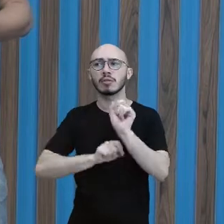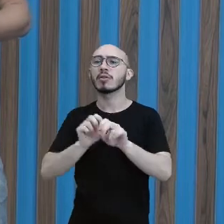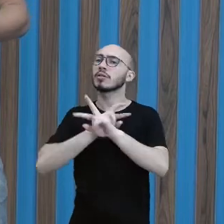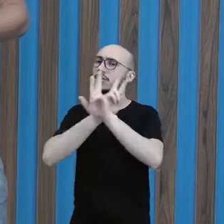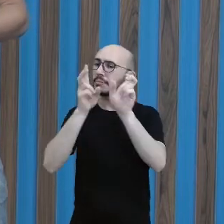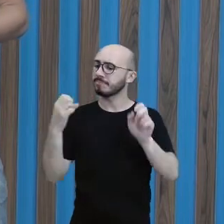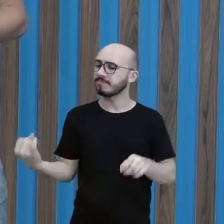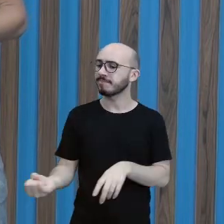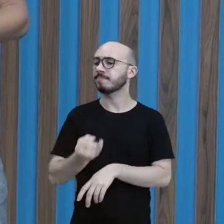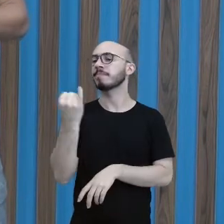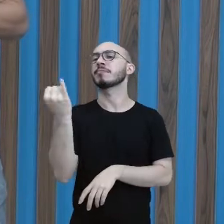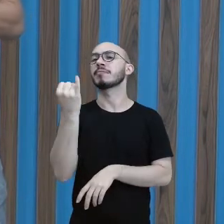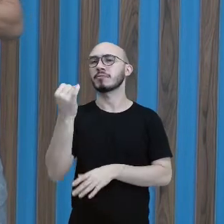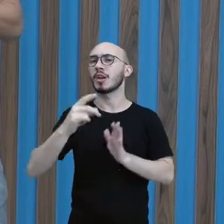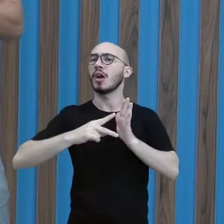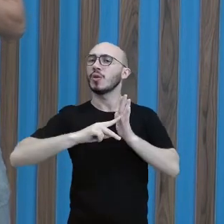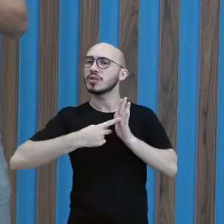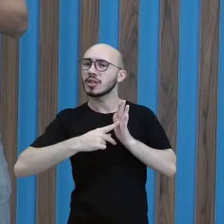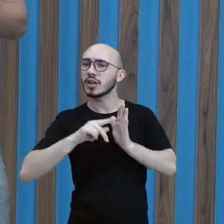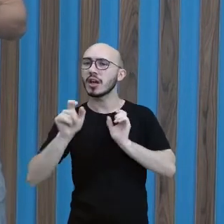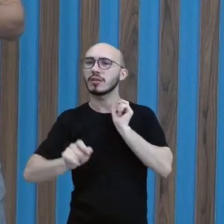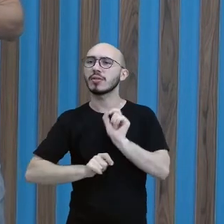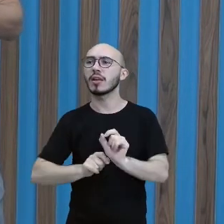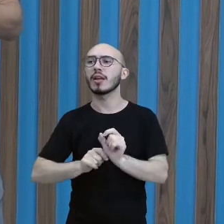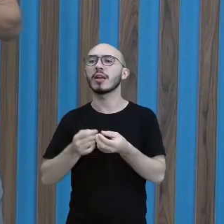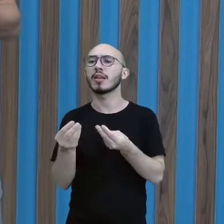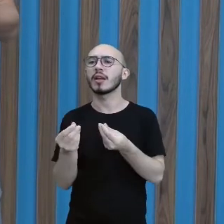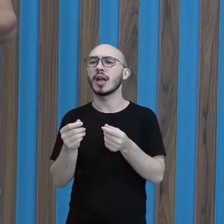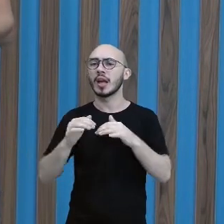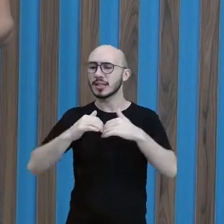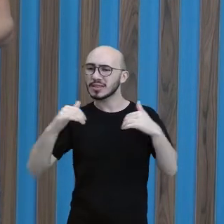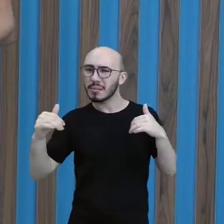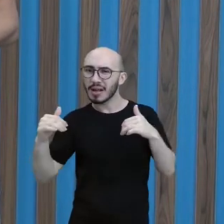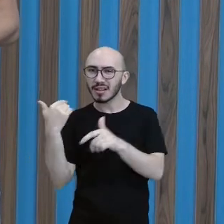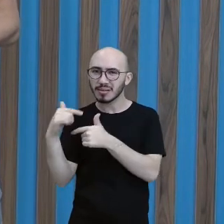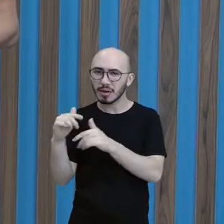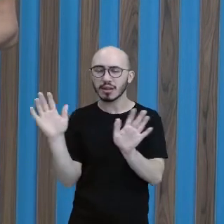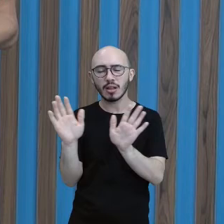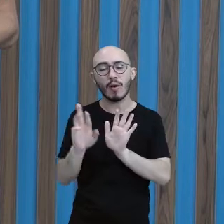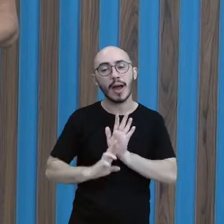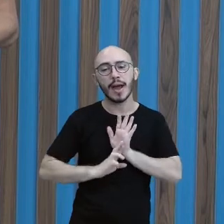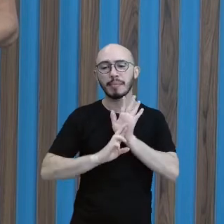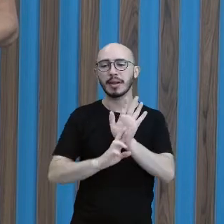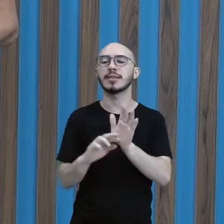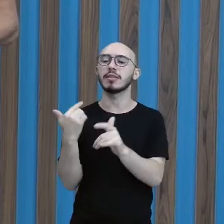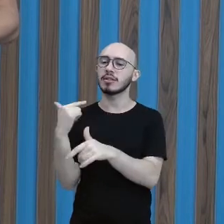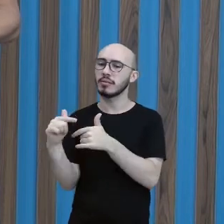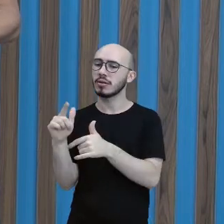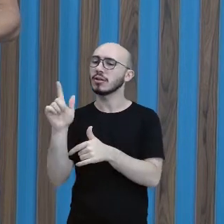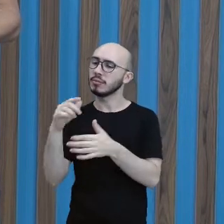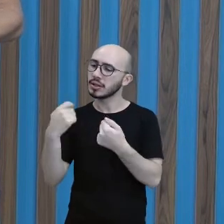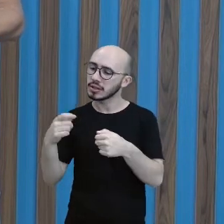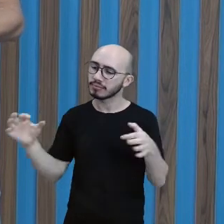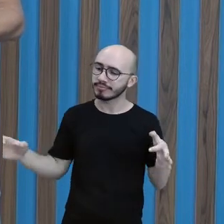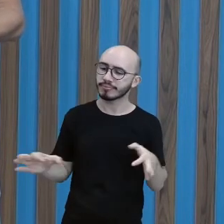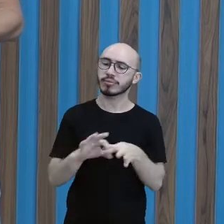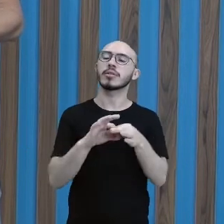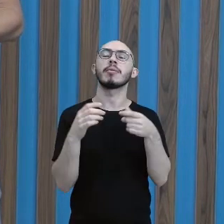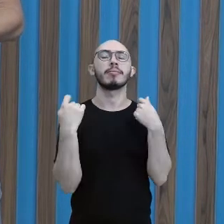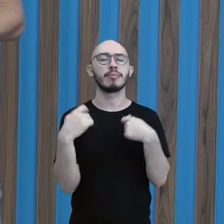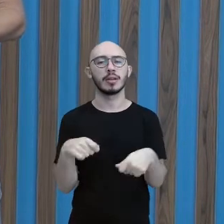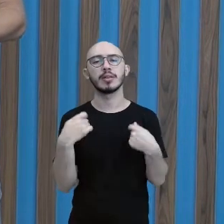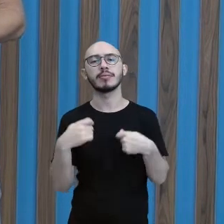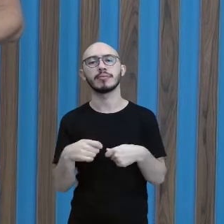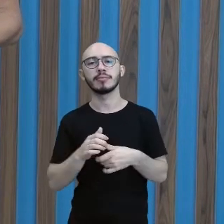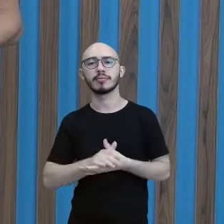é importante, ou seja, o sindicato ele não é um órgão deslocado do trabalhador, mas é representante do trabalhador e da trabalhadora. Então, por isso, ele precisa estar